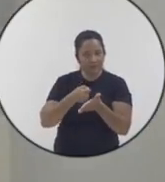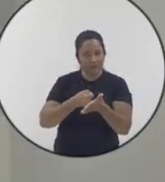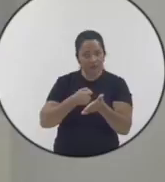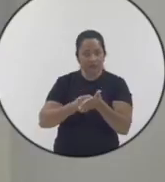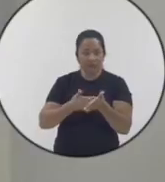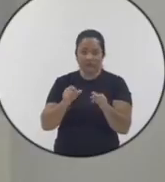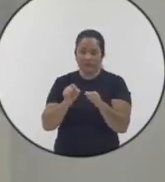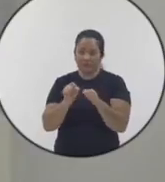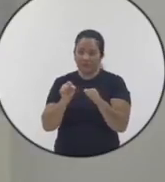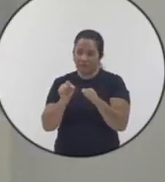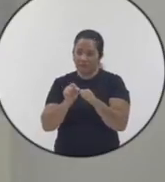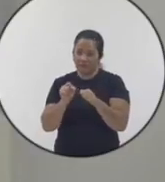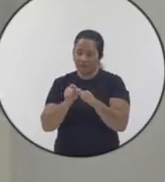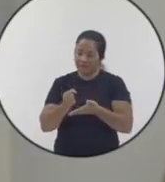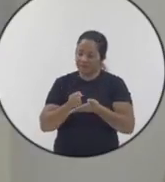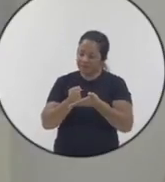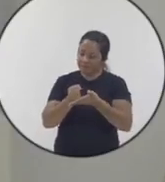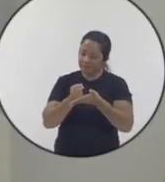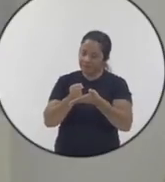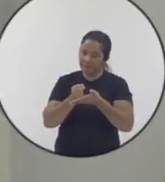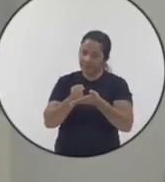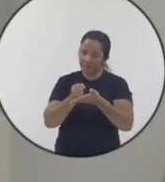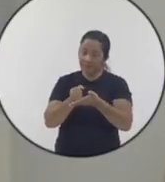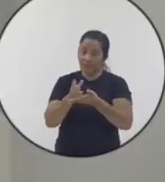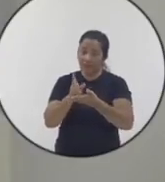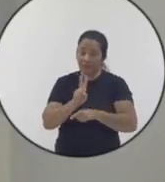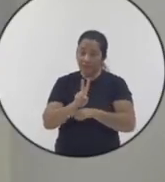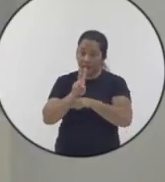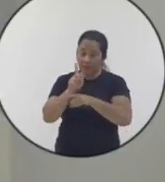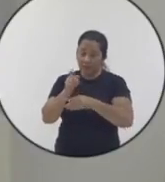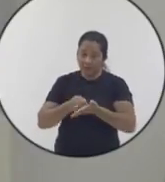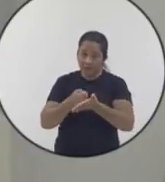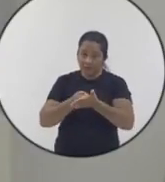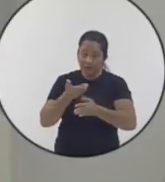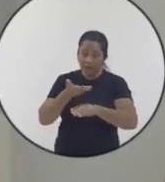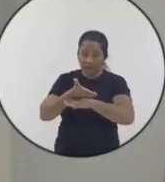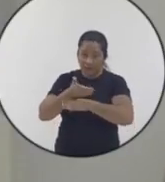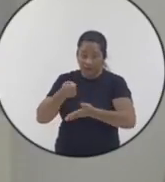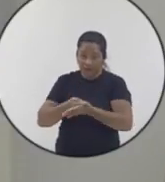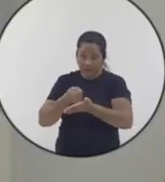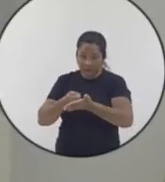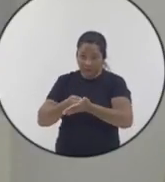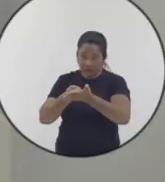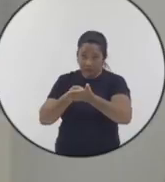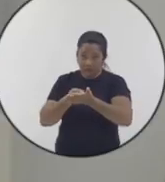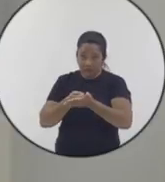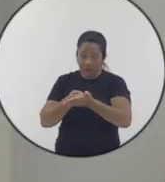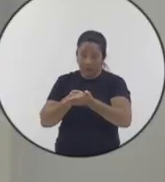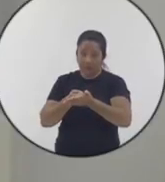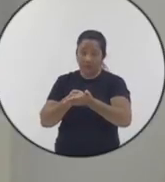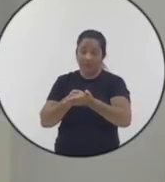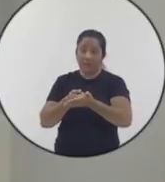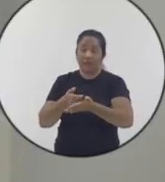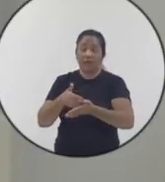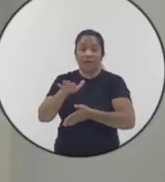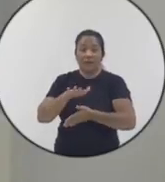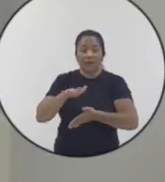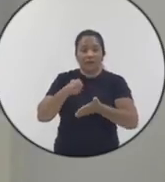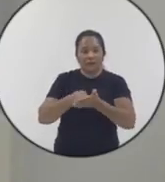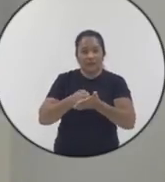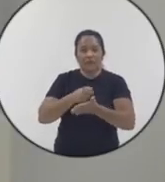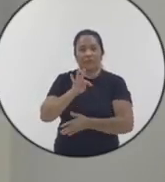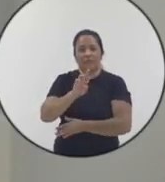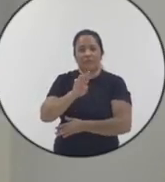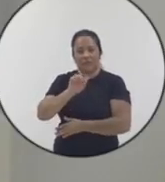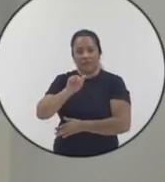feito em prol da causa trans, pela evolução que tem se permitido fazer. Acho que esse momento é um momento muito propício para